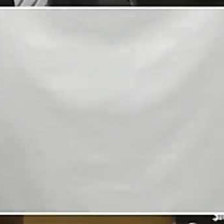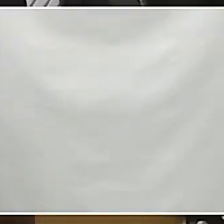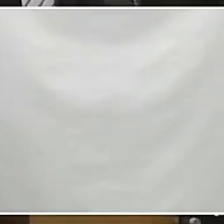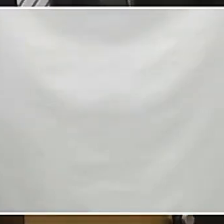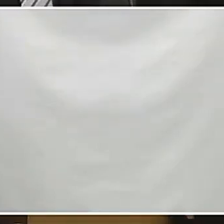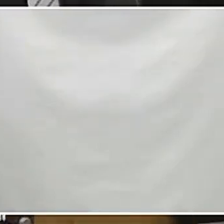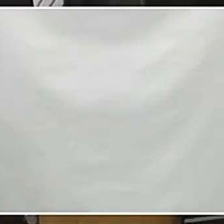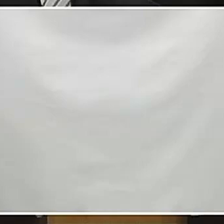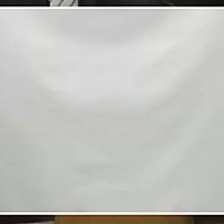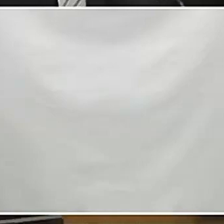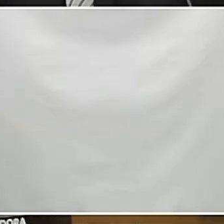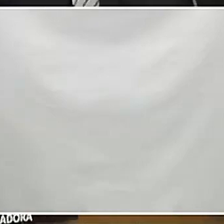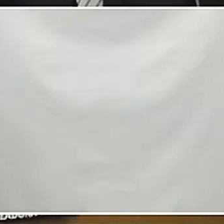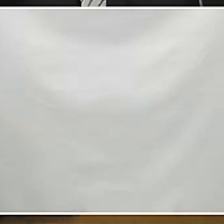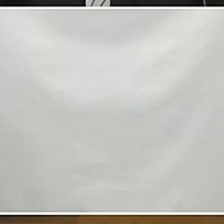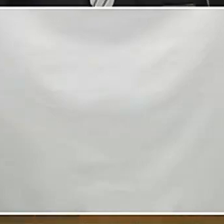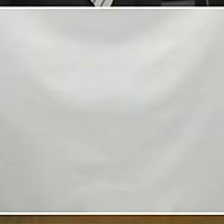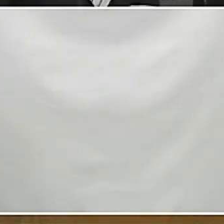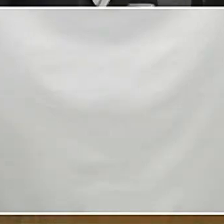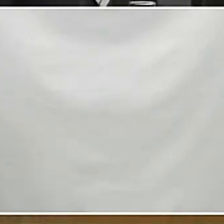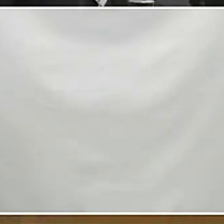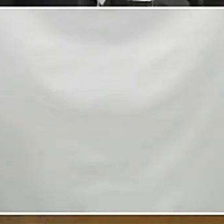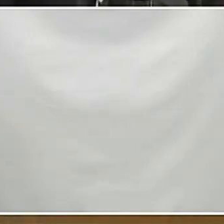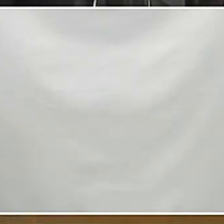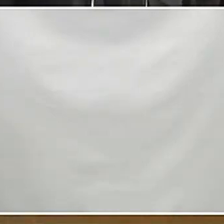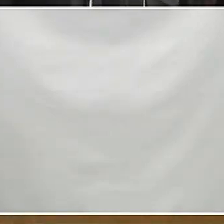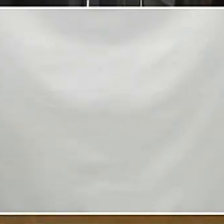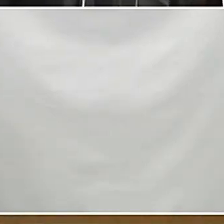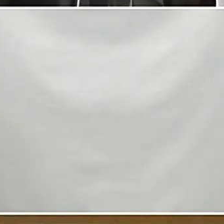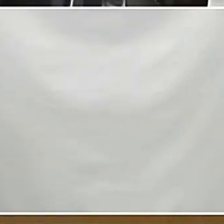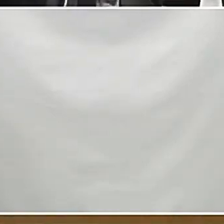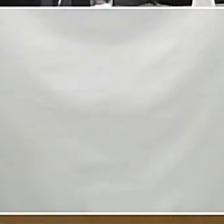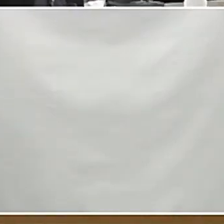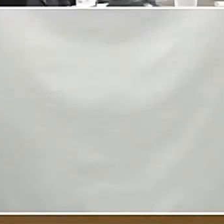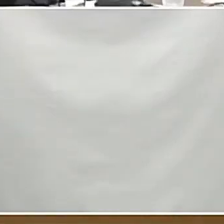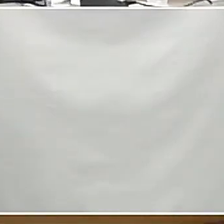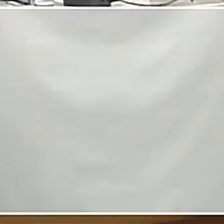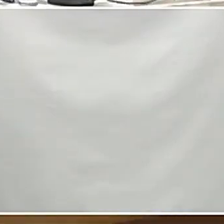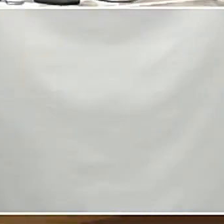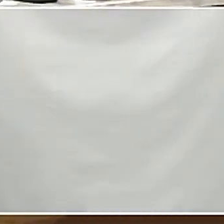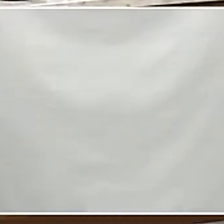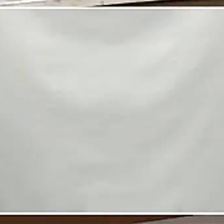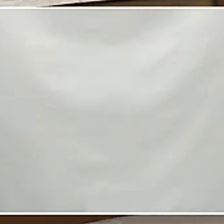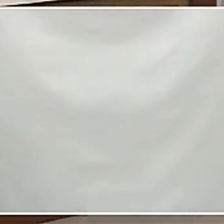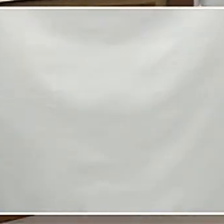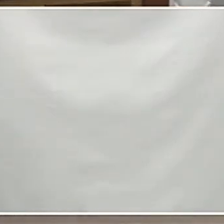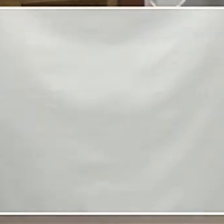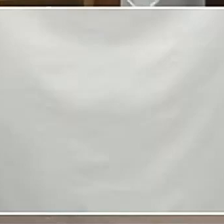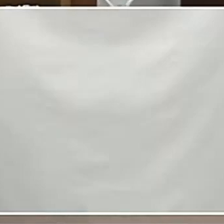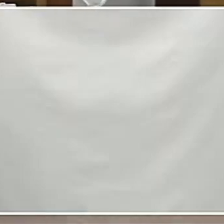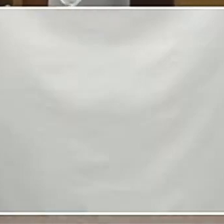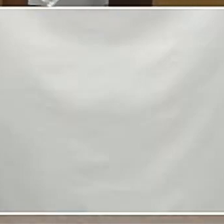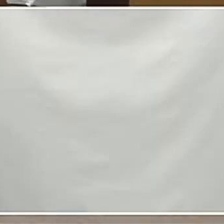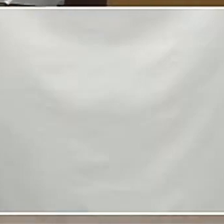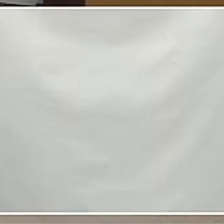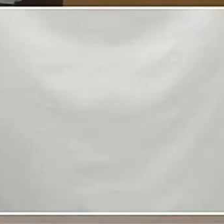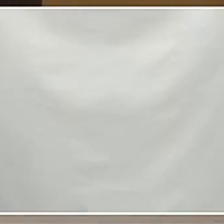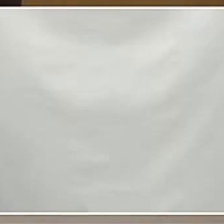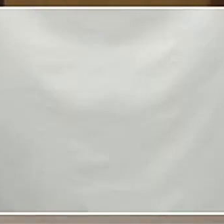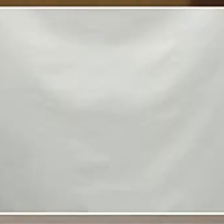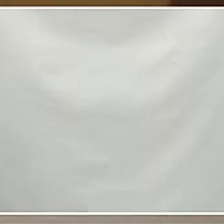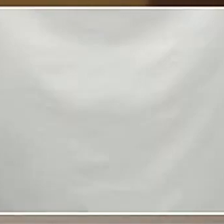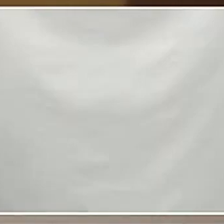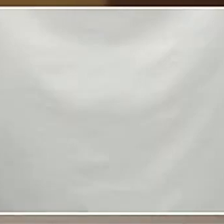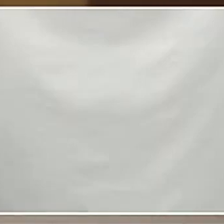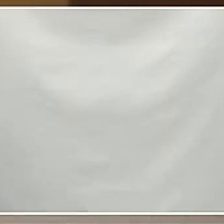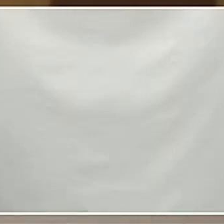O Hino Nacional Brasileiro Amor e esperança a terra